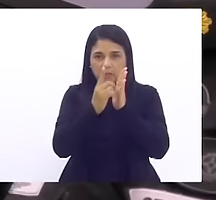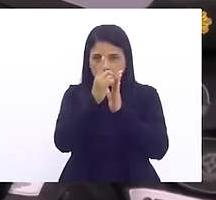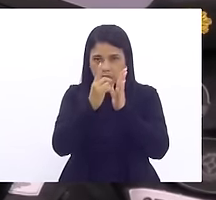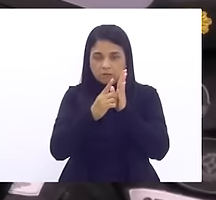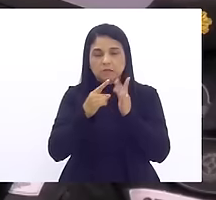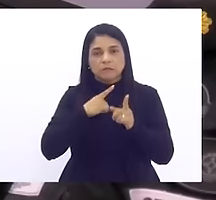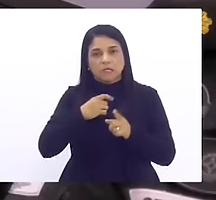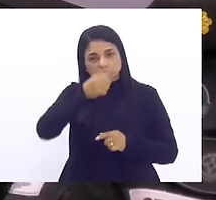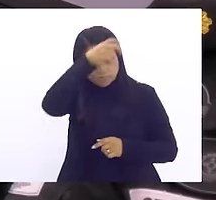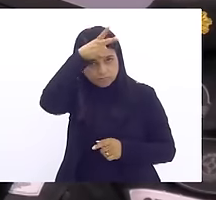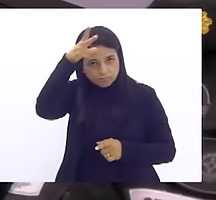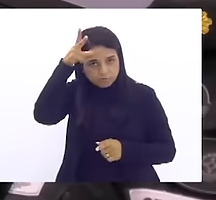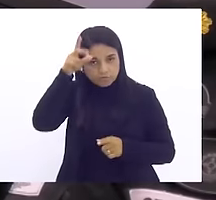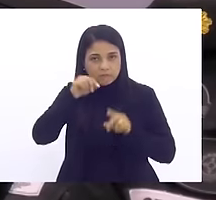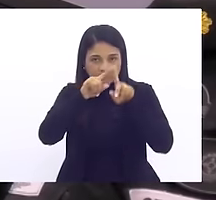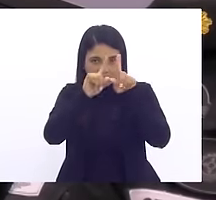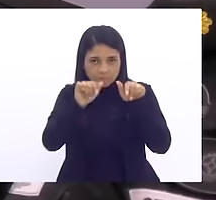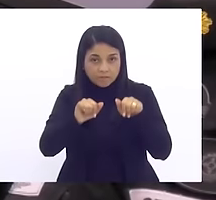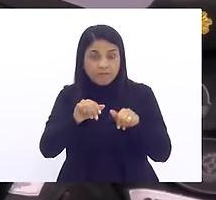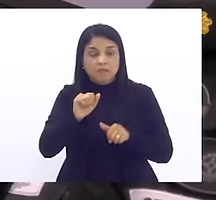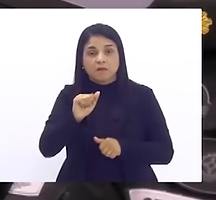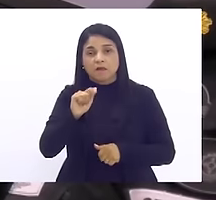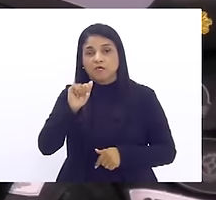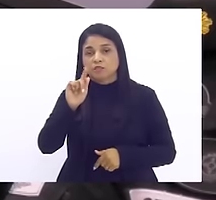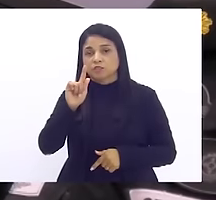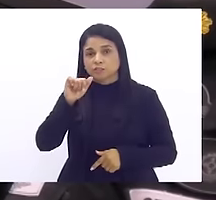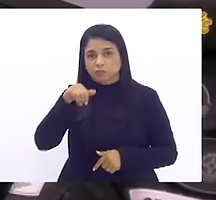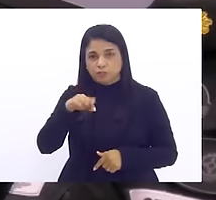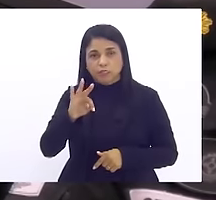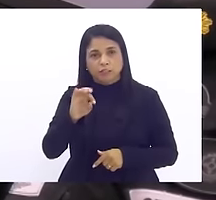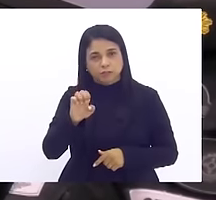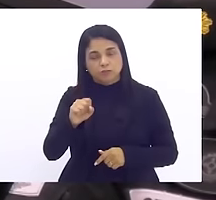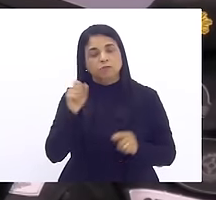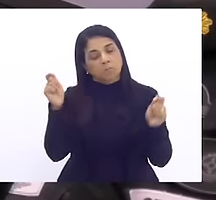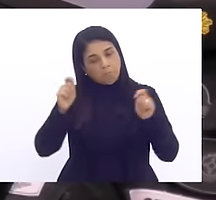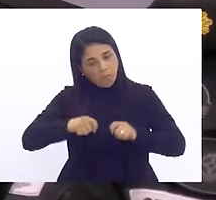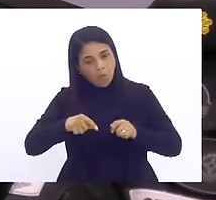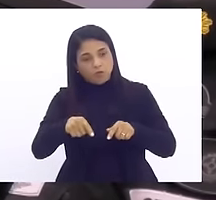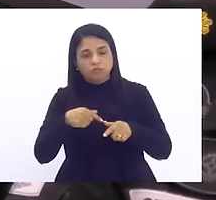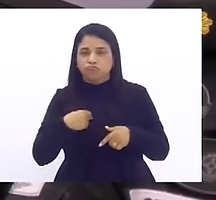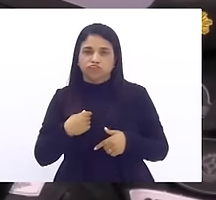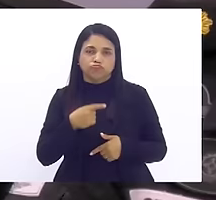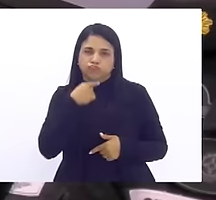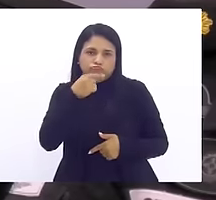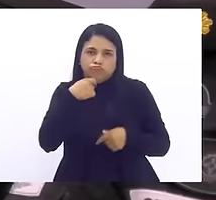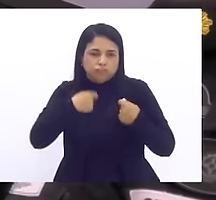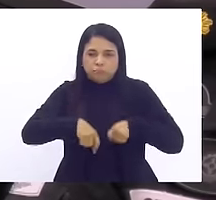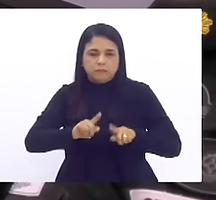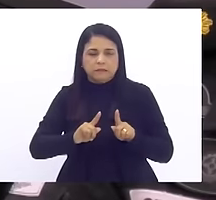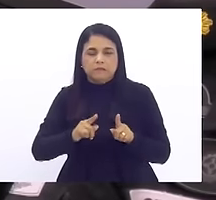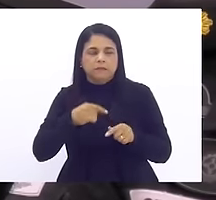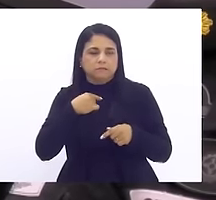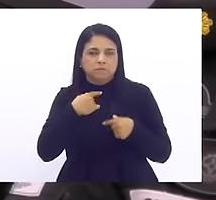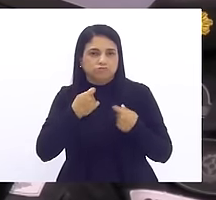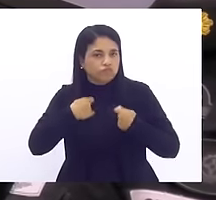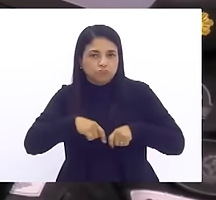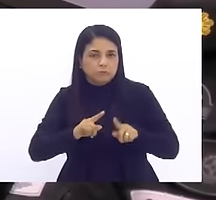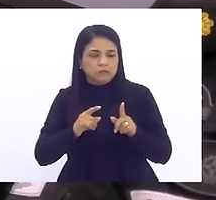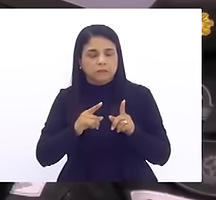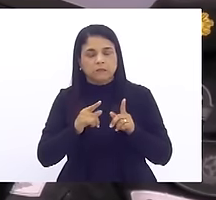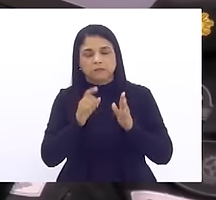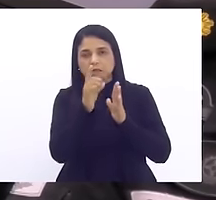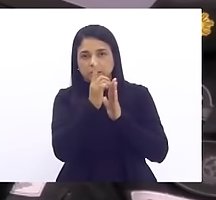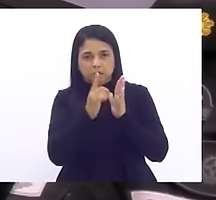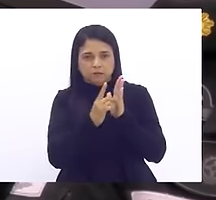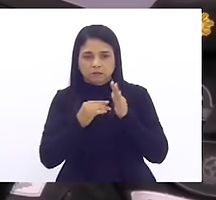gente municipais que podem fazer isso não tem a mínima necessidade do Detran está indo lá até porque só deixamos esclarecimento cada servidor Deputado